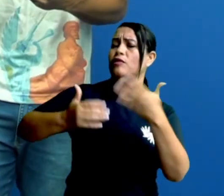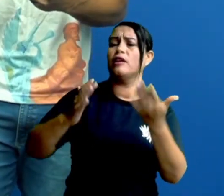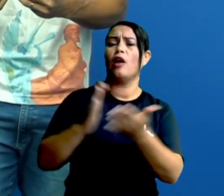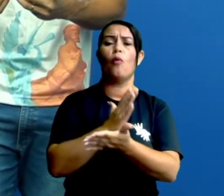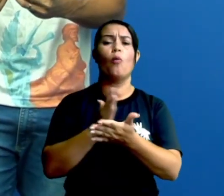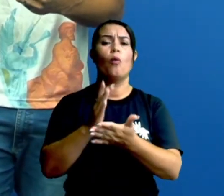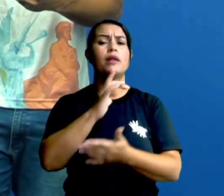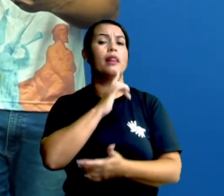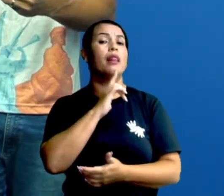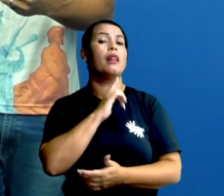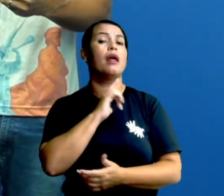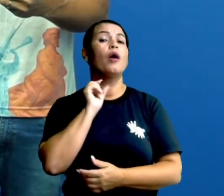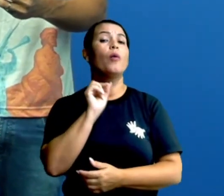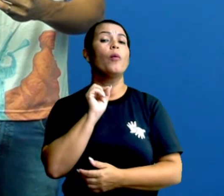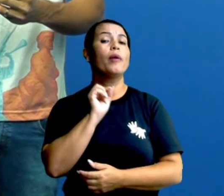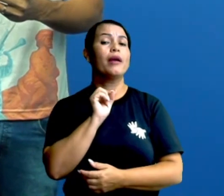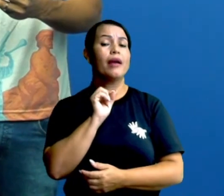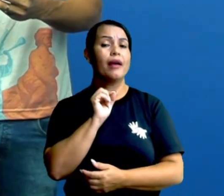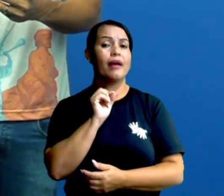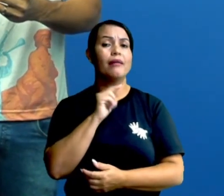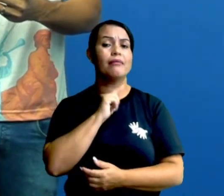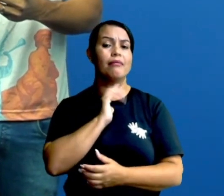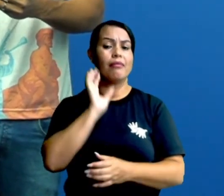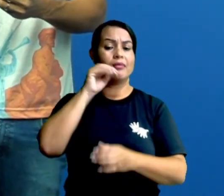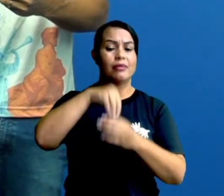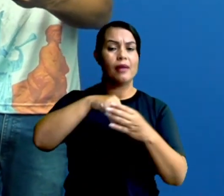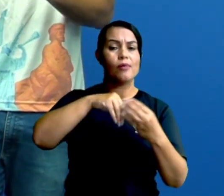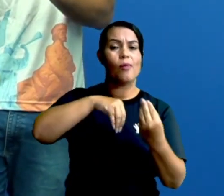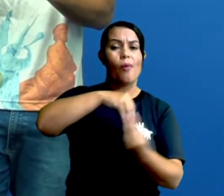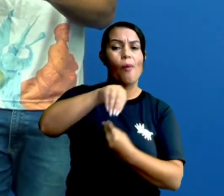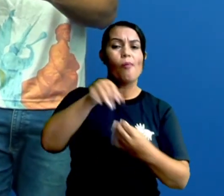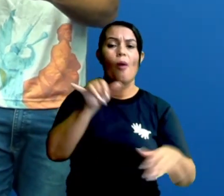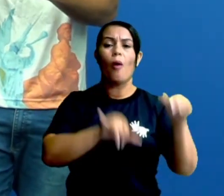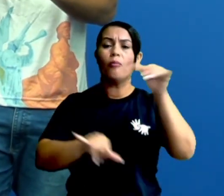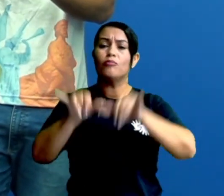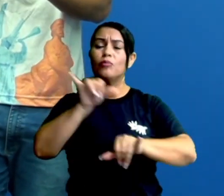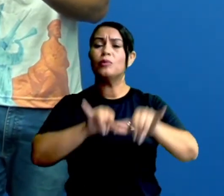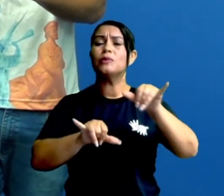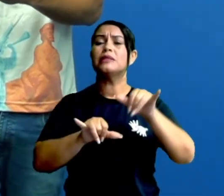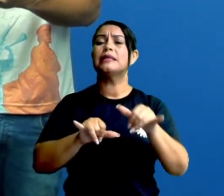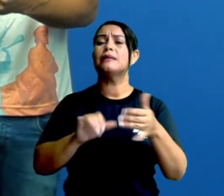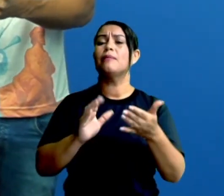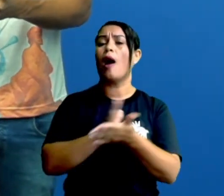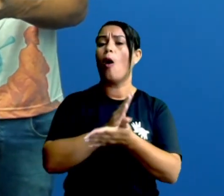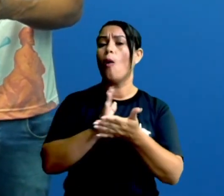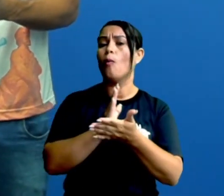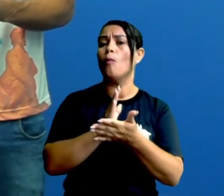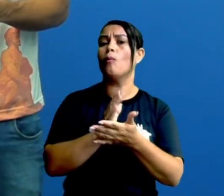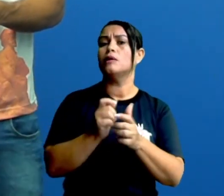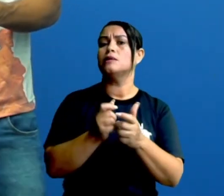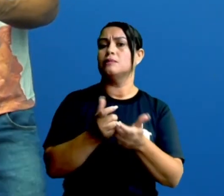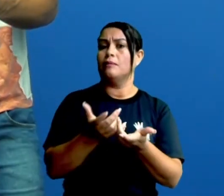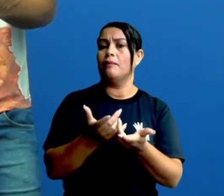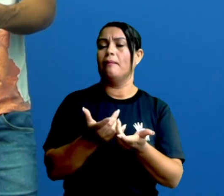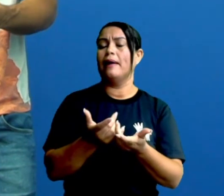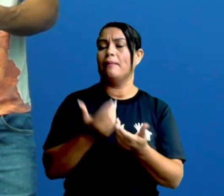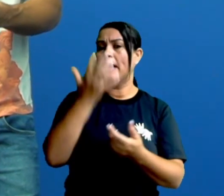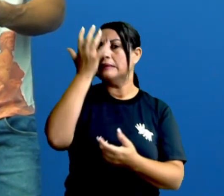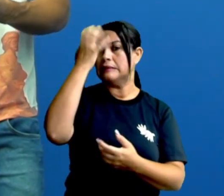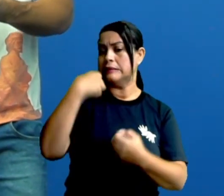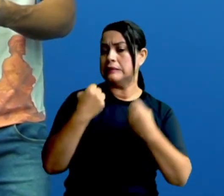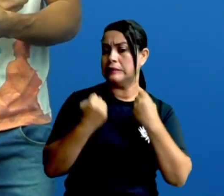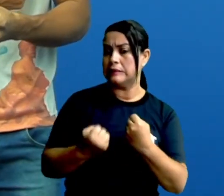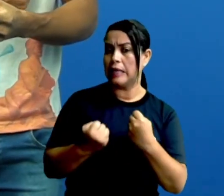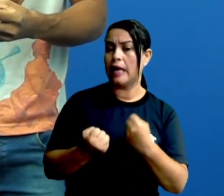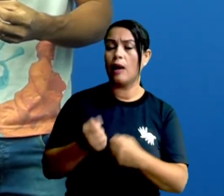delas possuem como componente da vacina, né, formas mais brandas desses micro-organismos, né, que